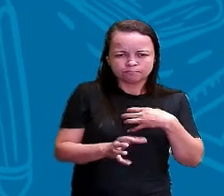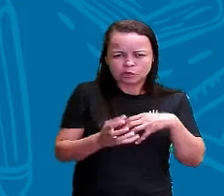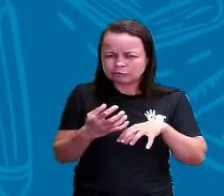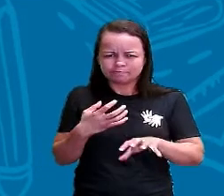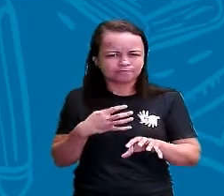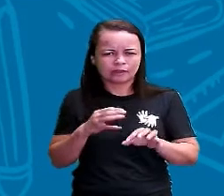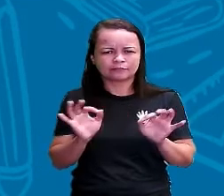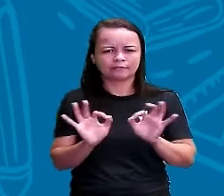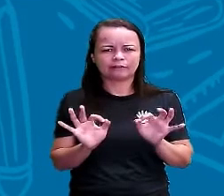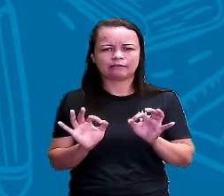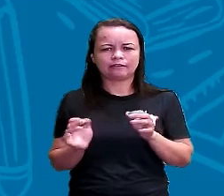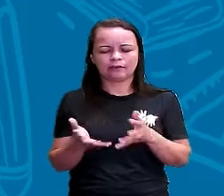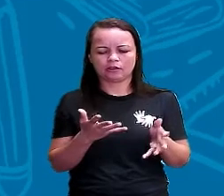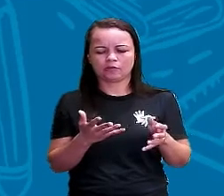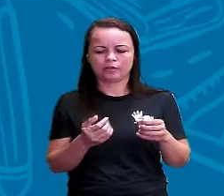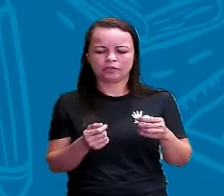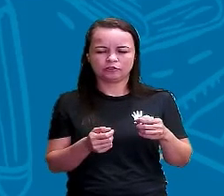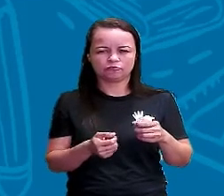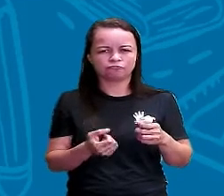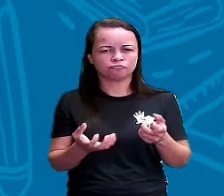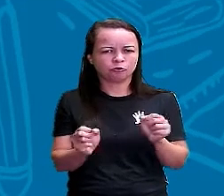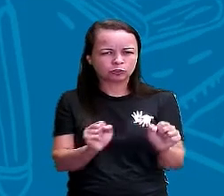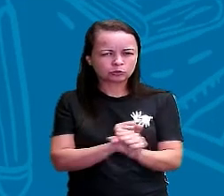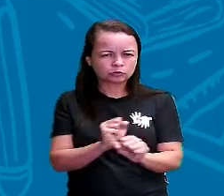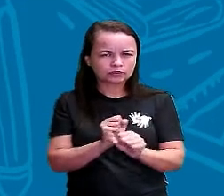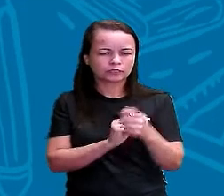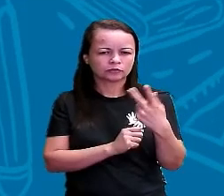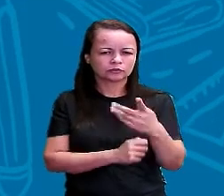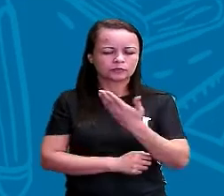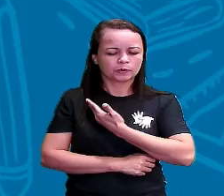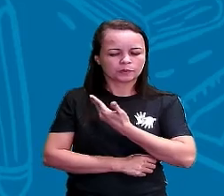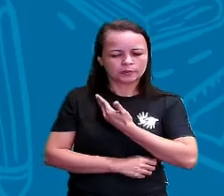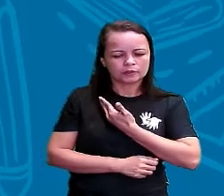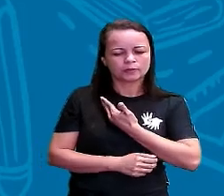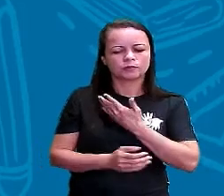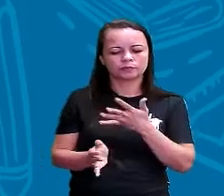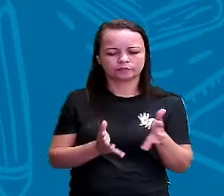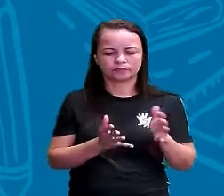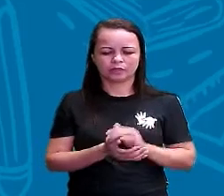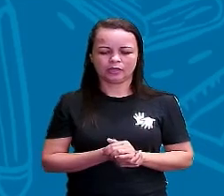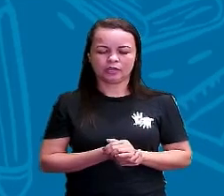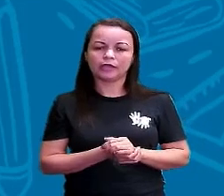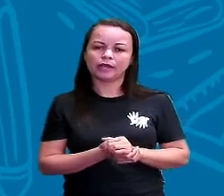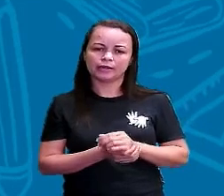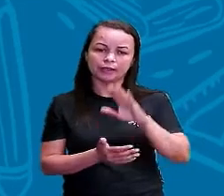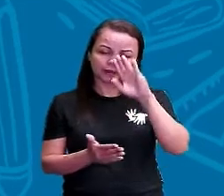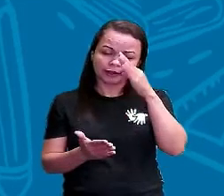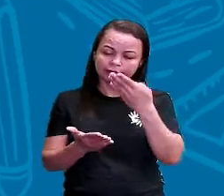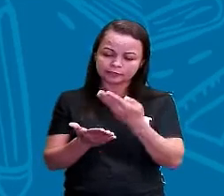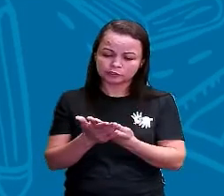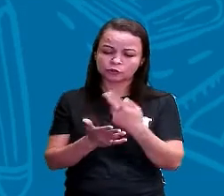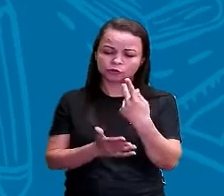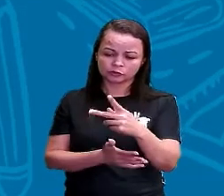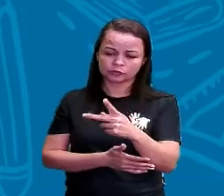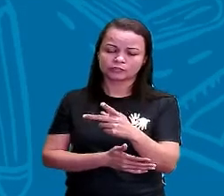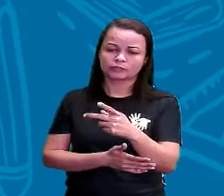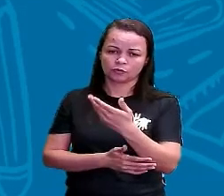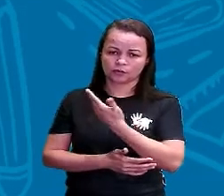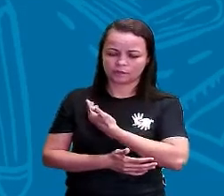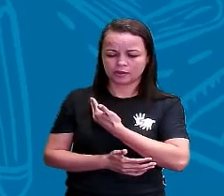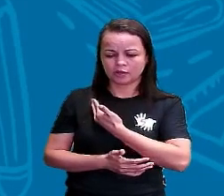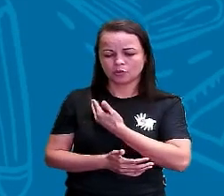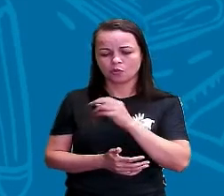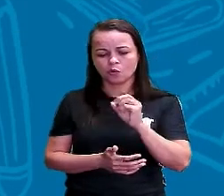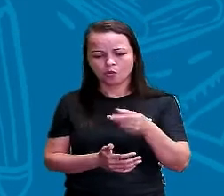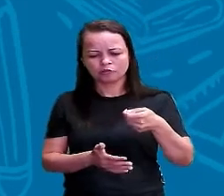foi grosseiro com seu amigo de trabalho, ele confiou só 2 vezes no dentinho, ou ele fez diversas tentativas não sucedidas para